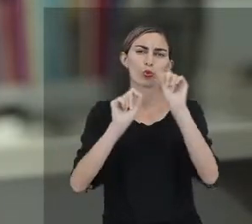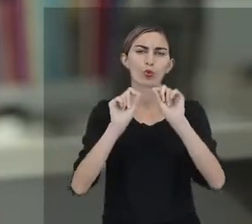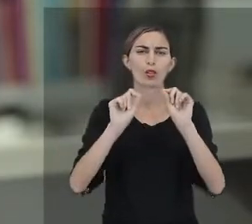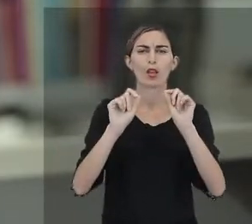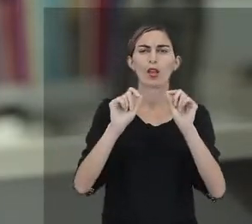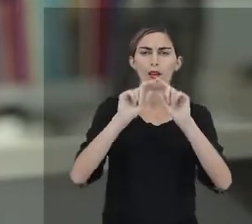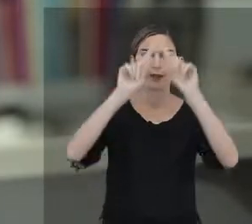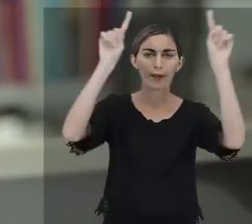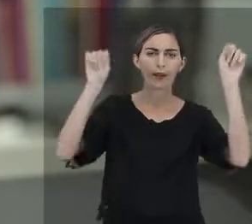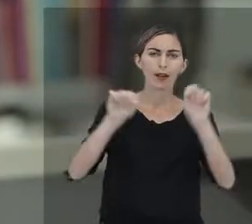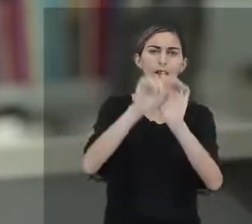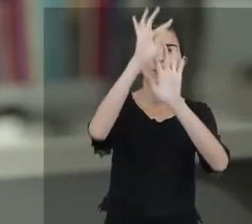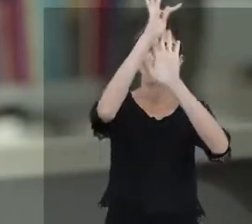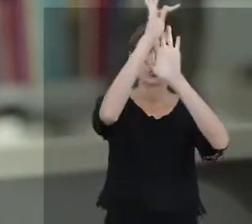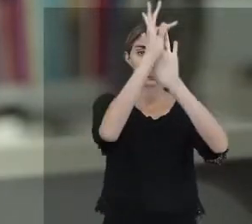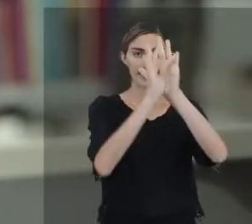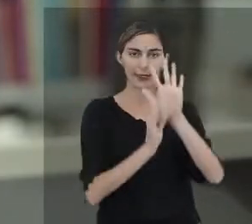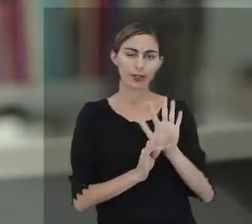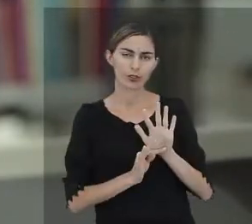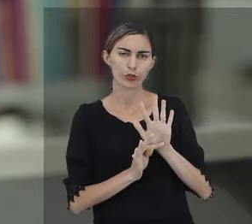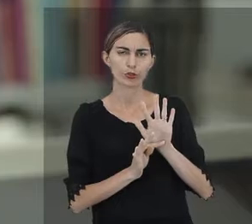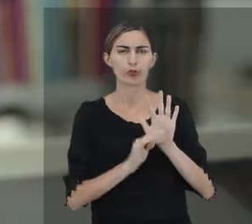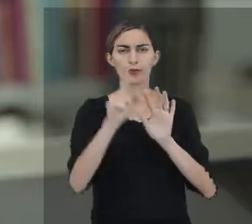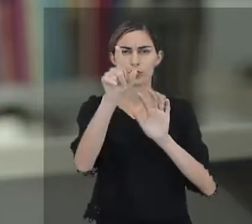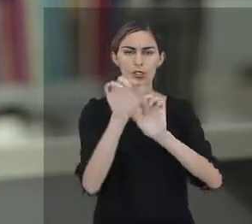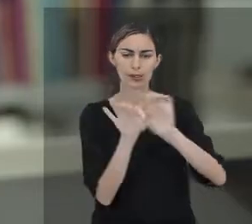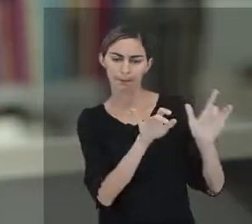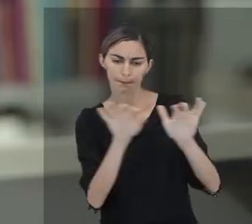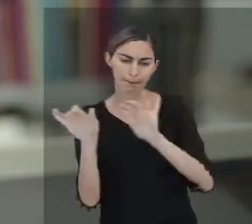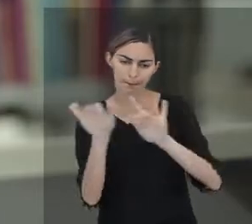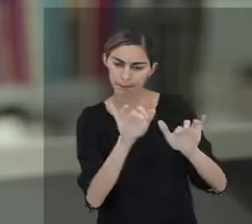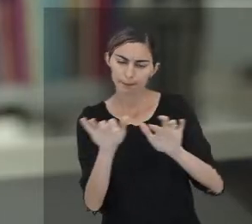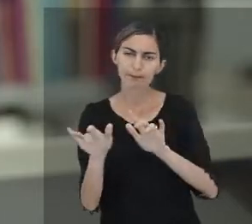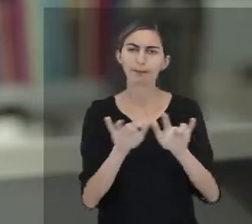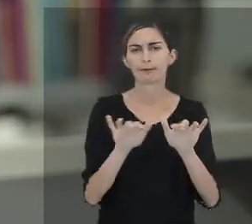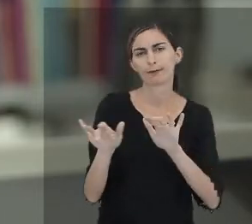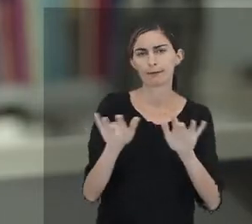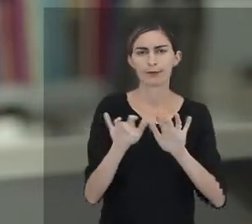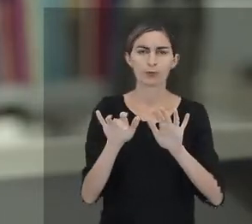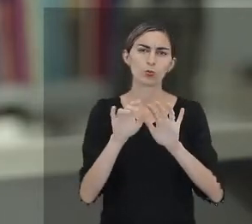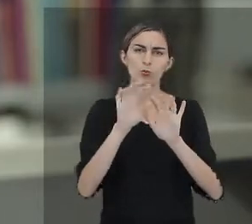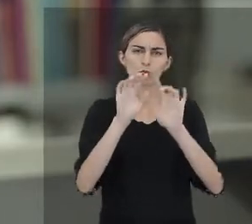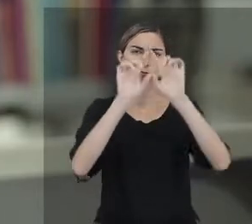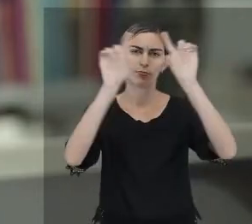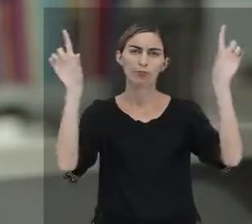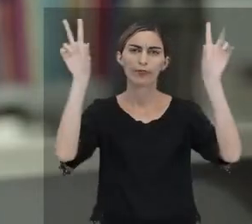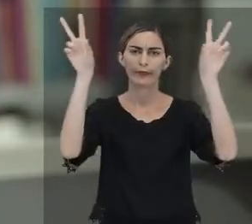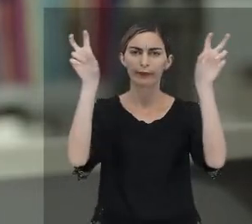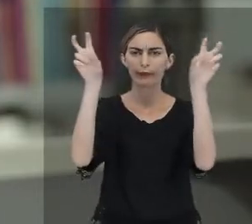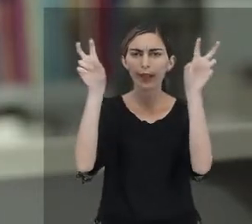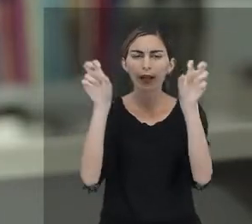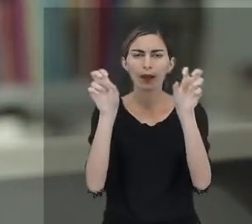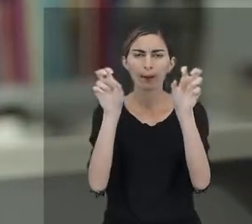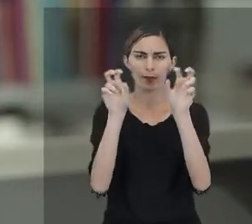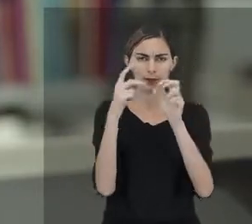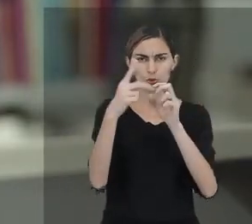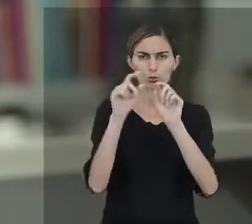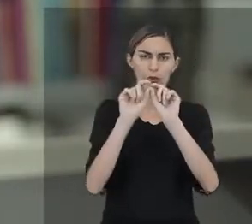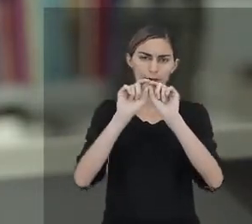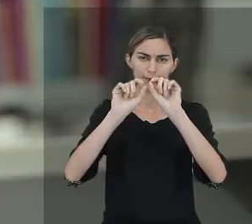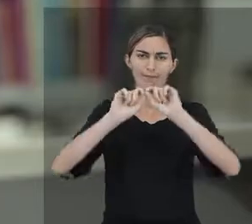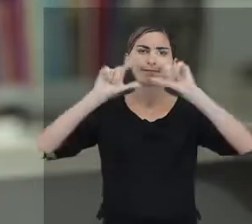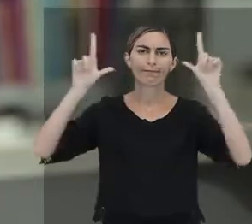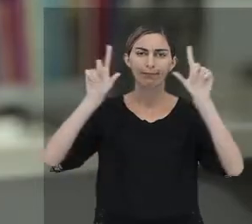é do que um campo de texto, um label, onde você vai digitar um título de alguma tela